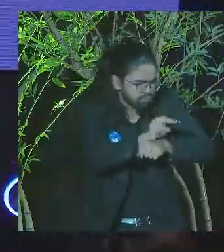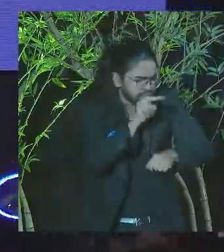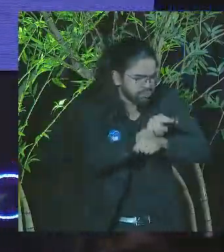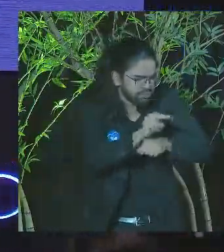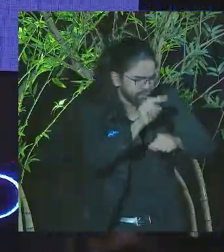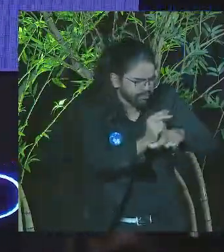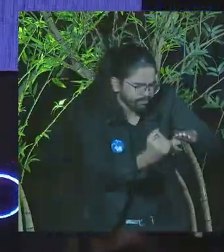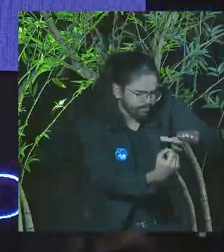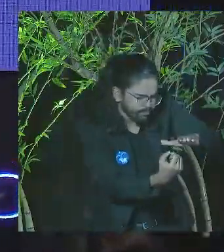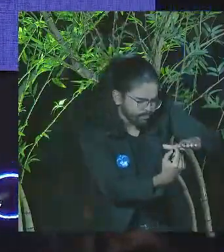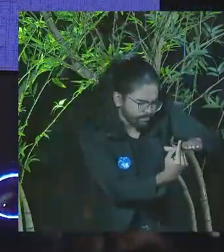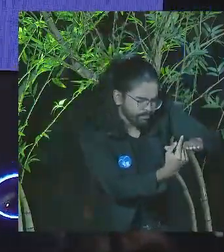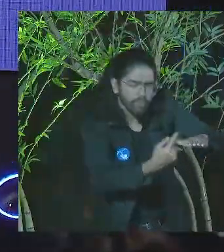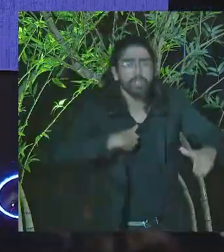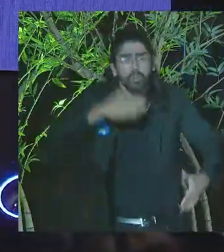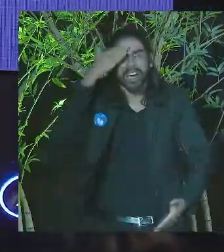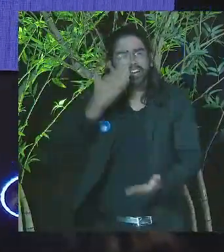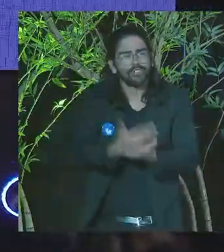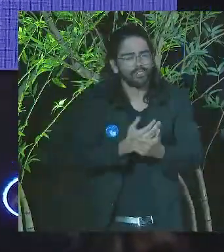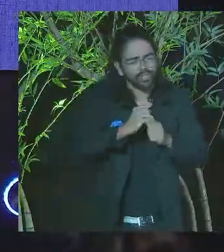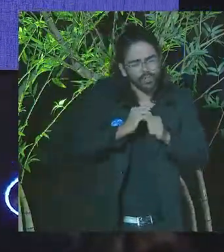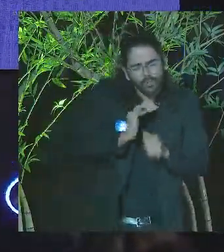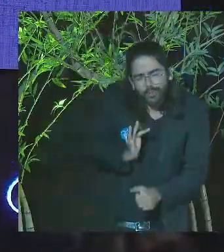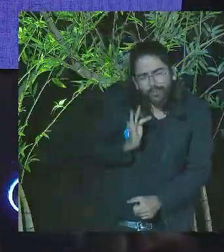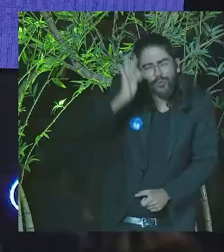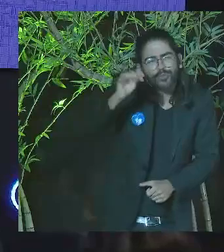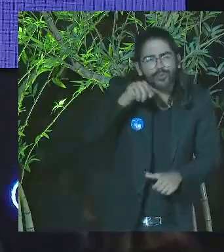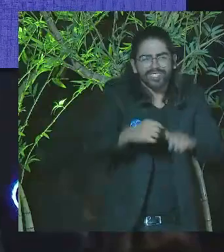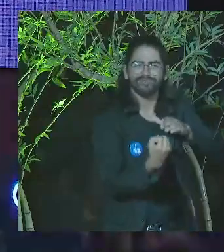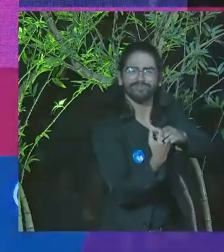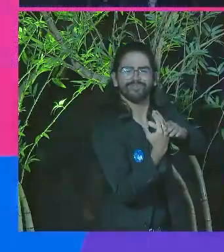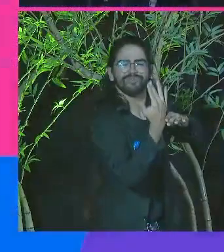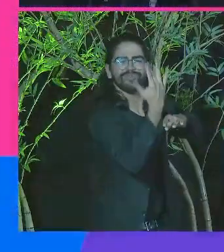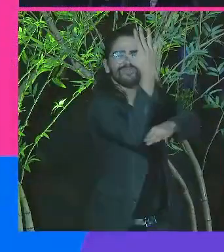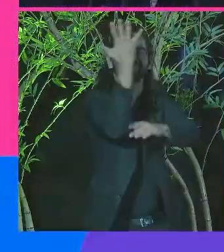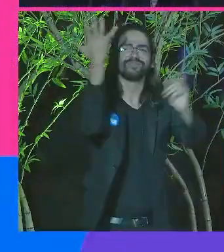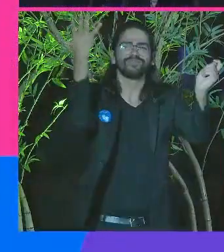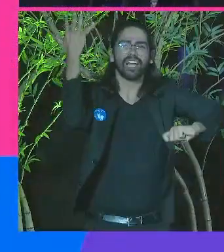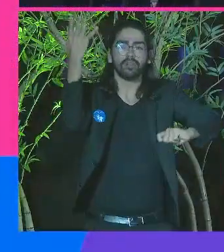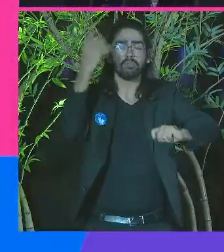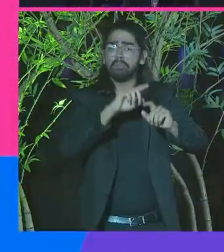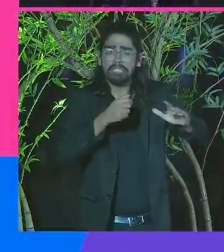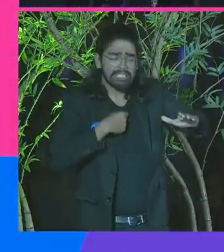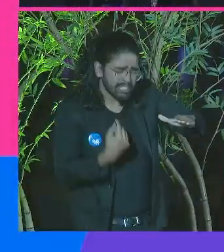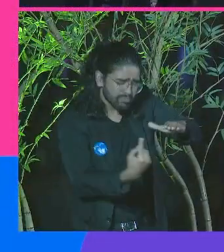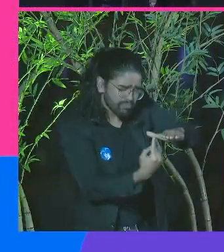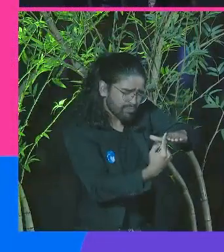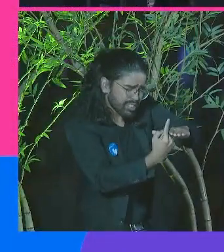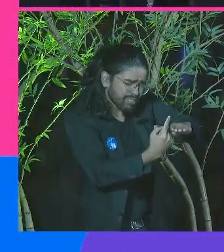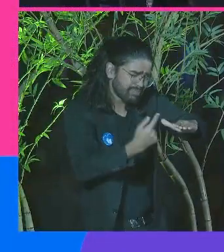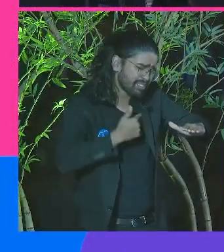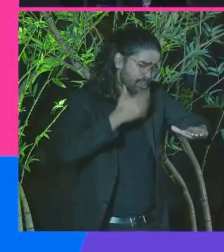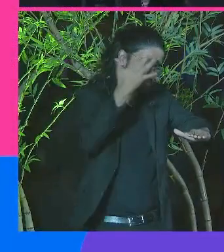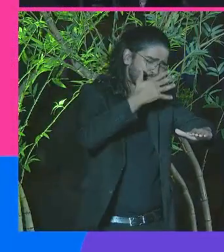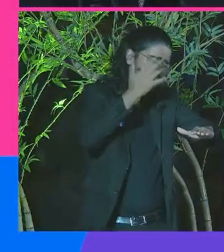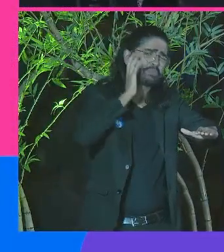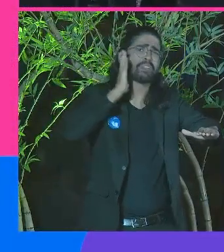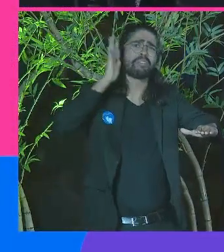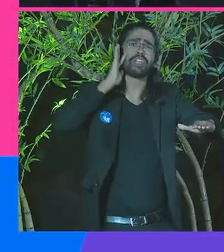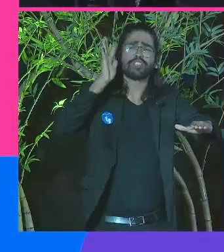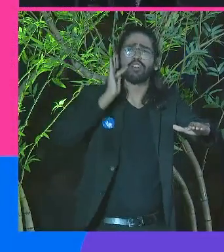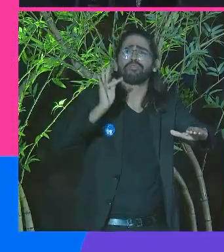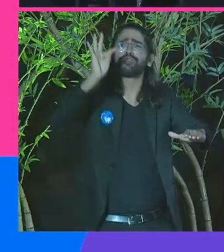porque você acredita que em 2019 isso pode acontecer. Mas se você não consegue visualizar, você